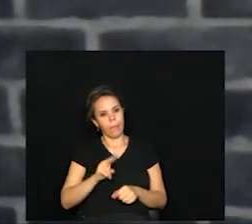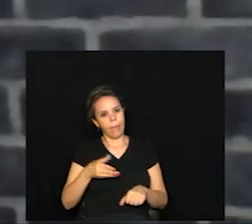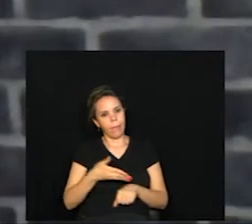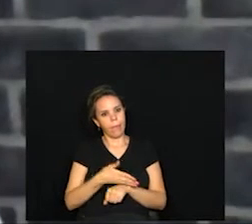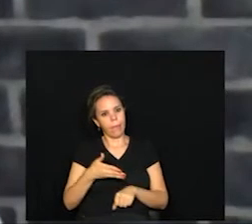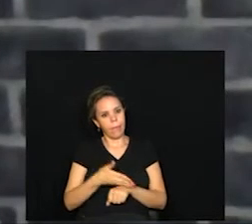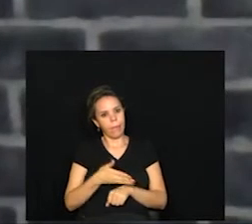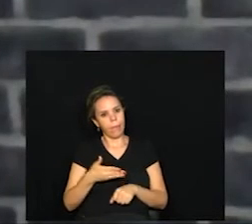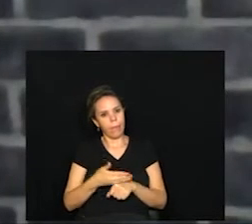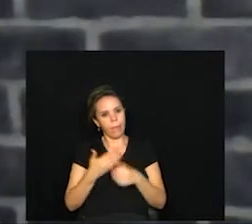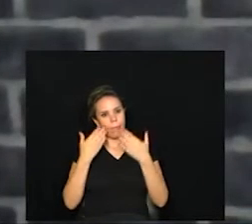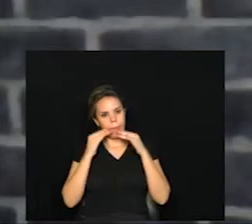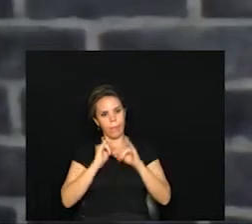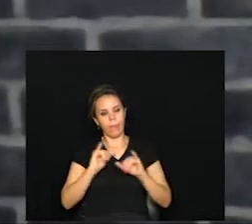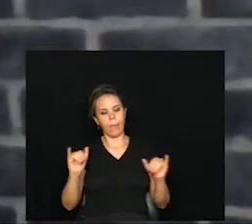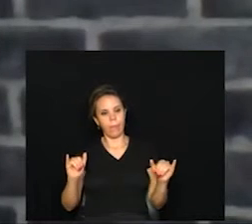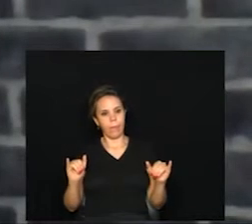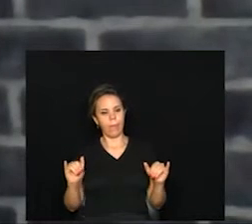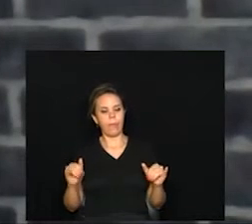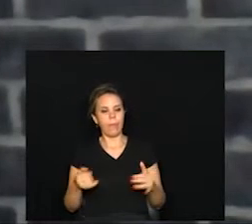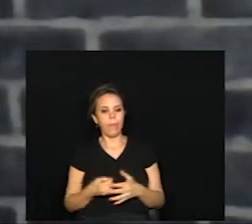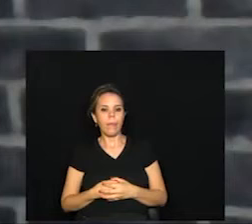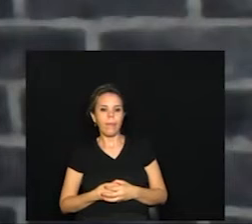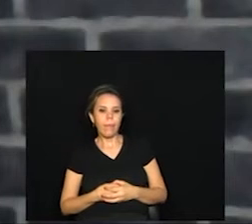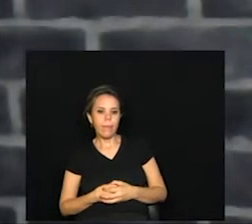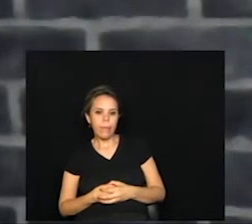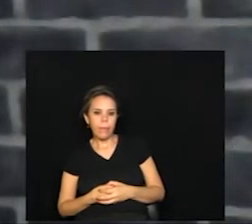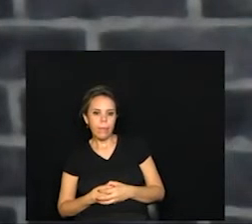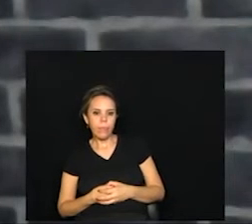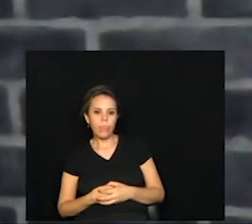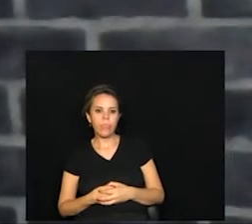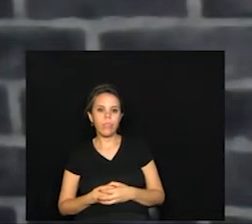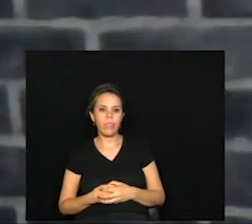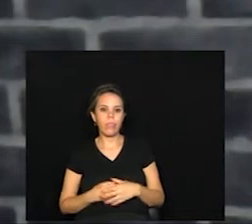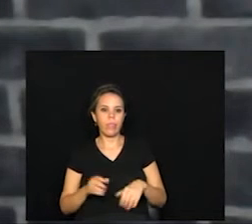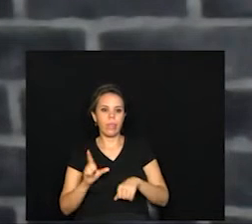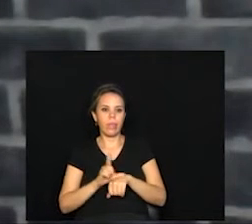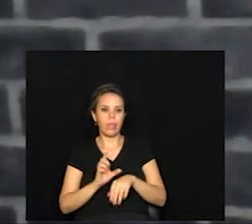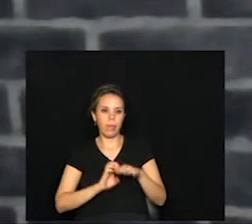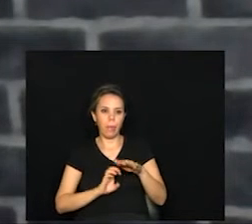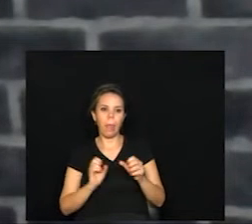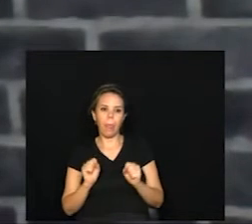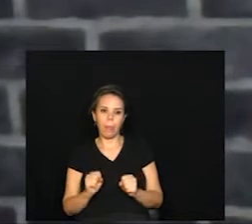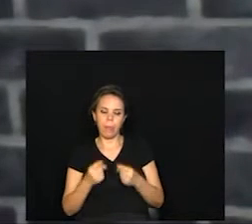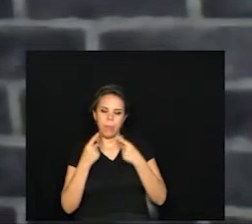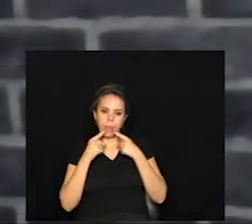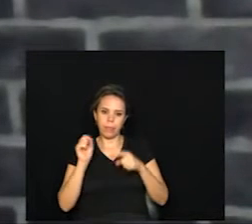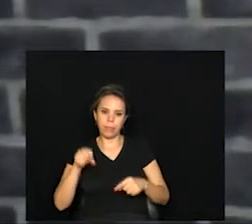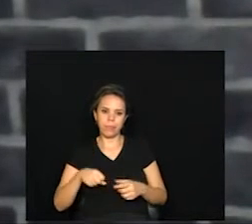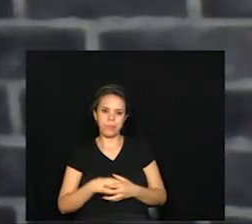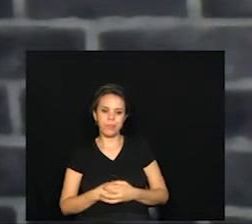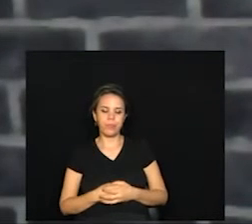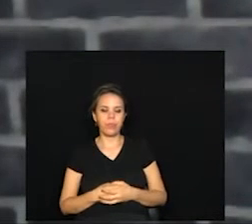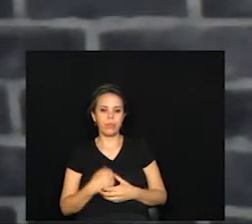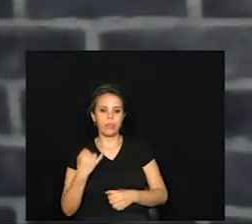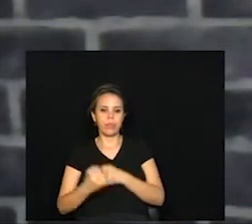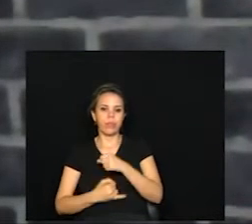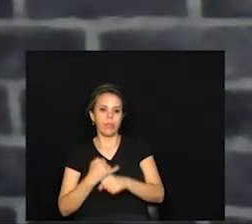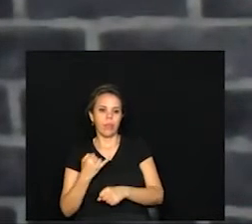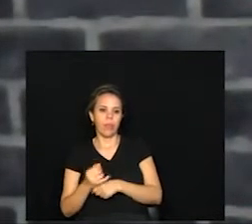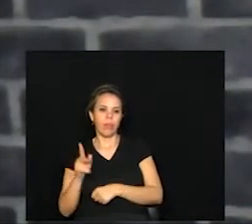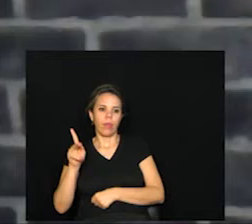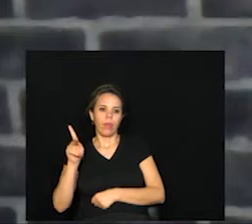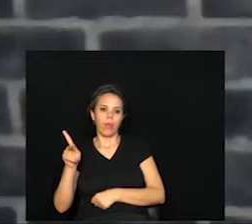participou de alguma publicidade, de alguma propaganda daquele estabelecimento, ele pode reclamar sim. No site do